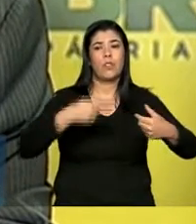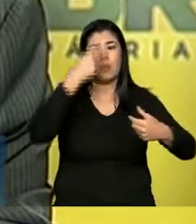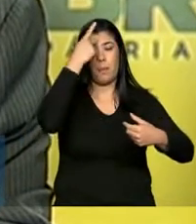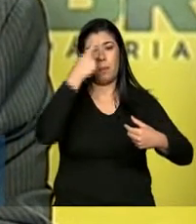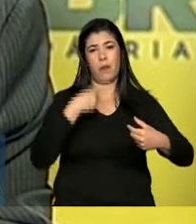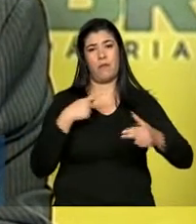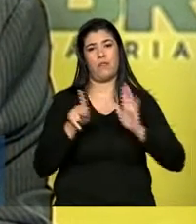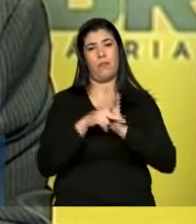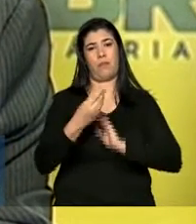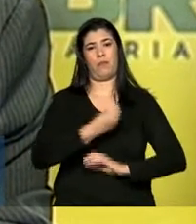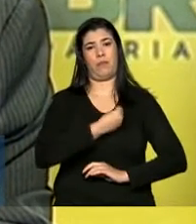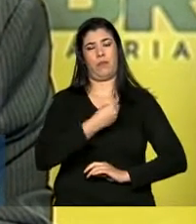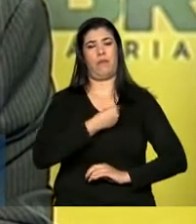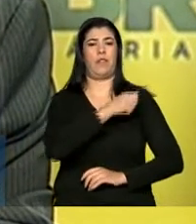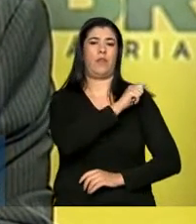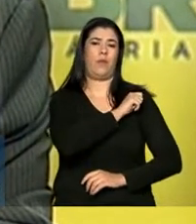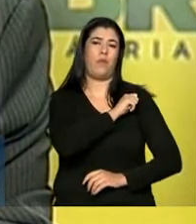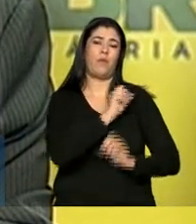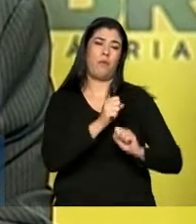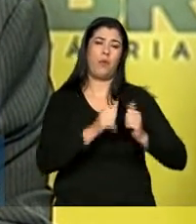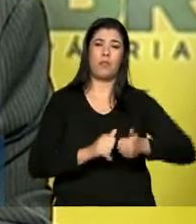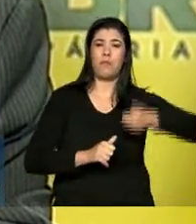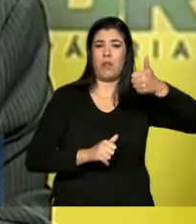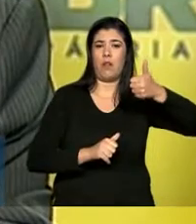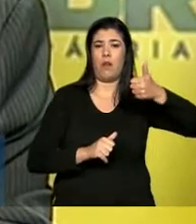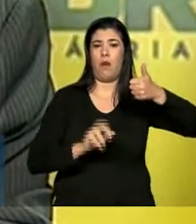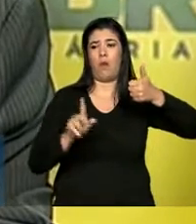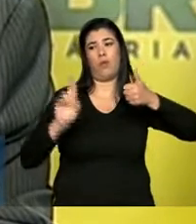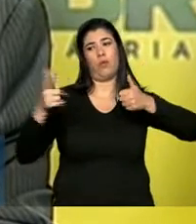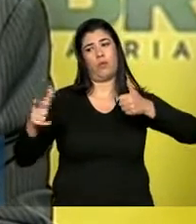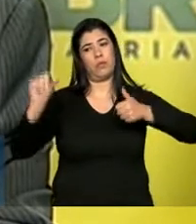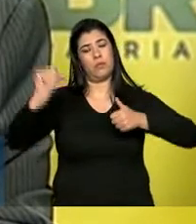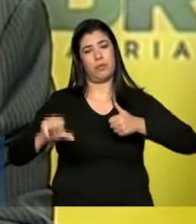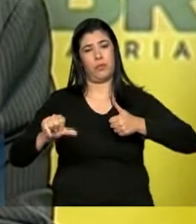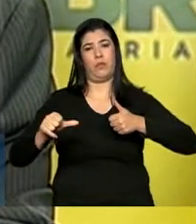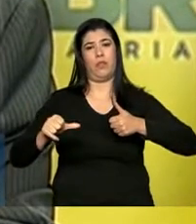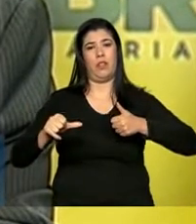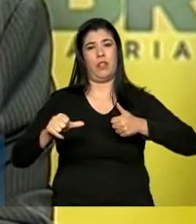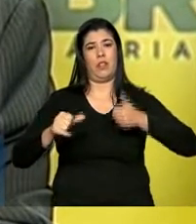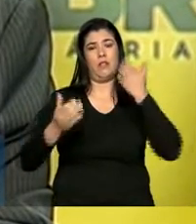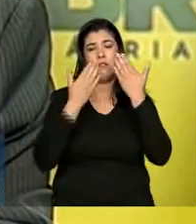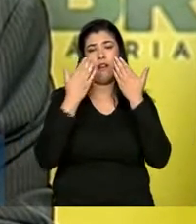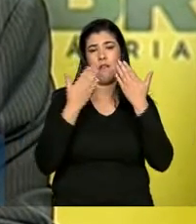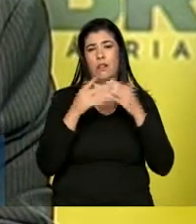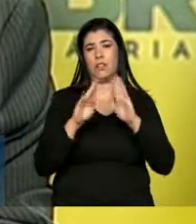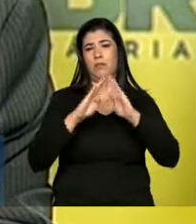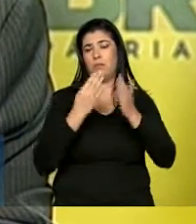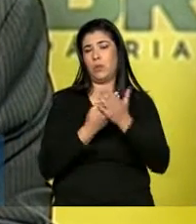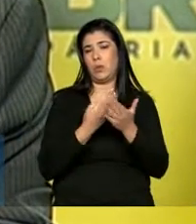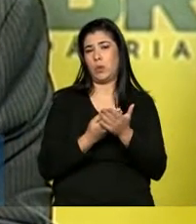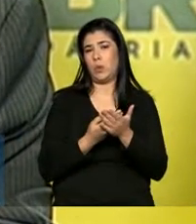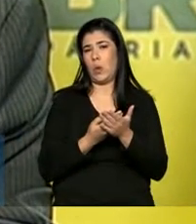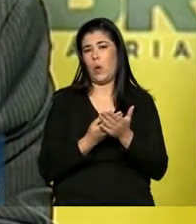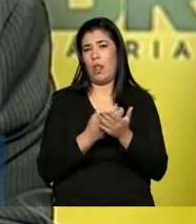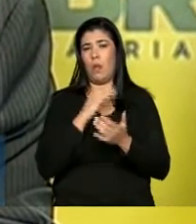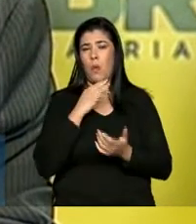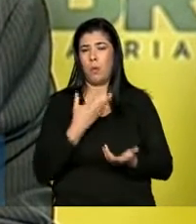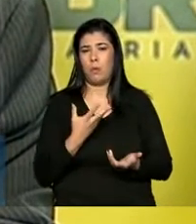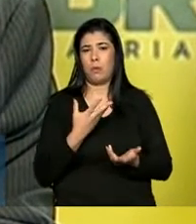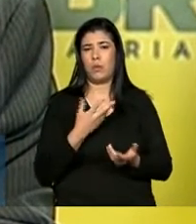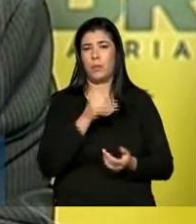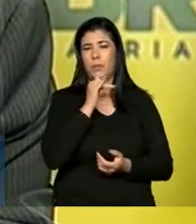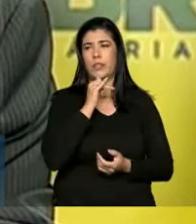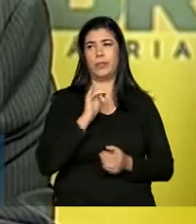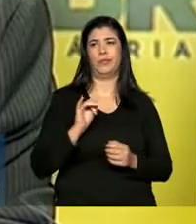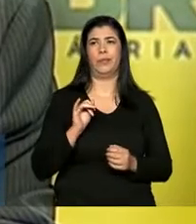melhor. E sobre esse ponto, a capacidade da escola intervir é muito baixa, é muito precária. O que a escola pode fazer